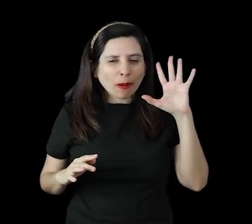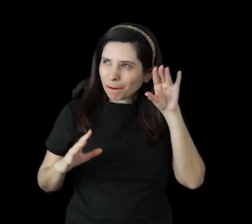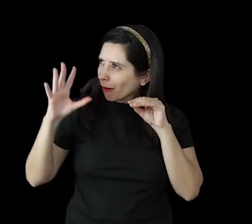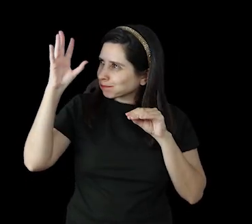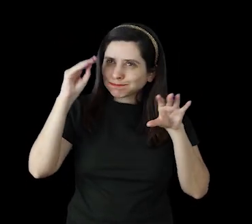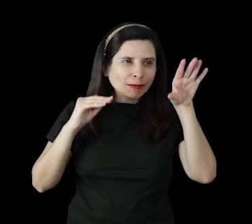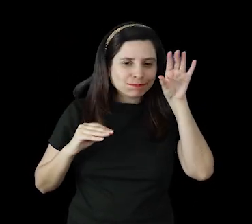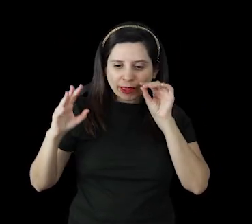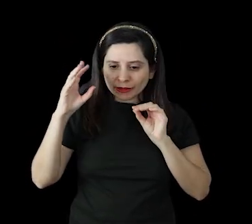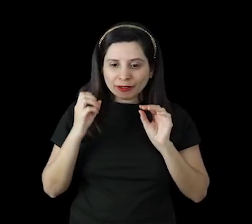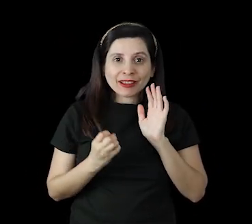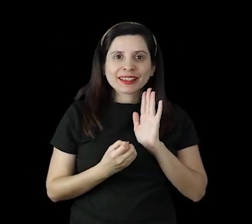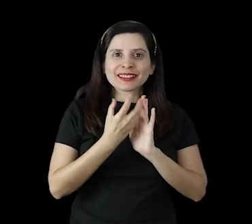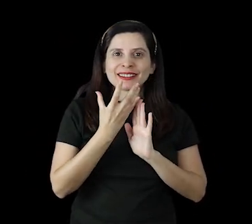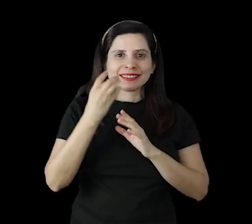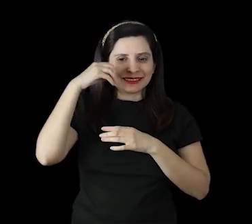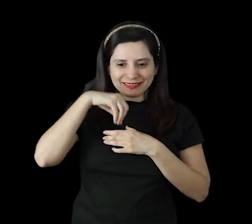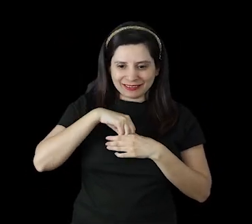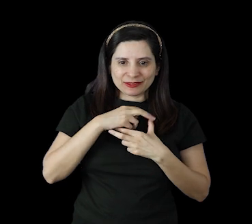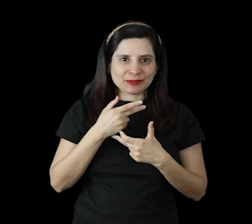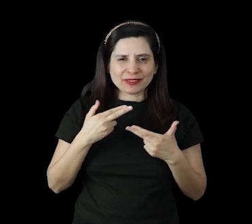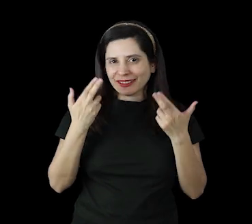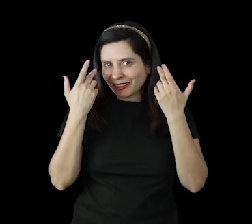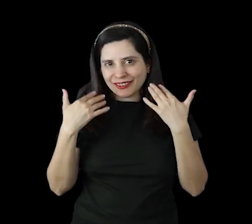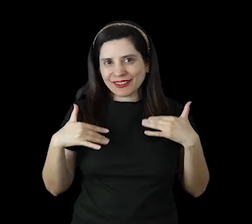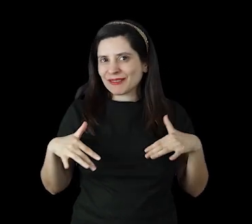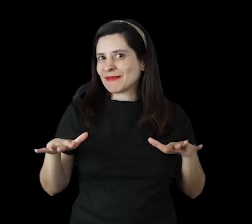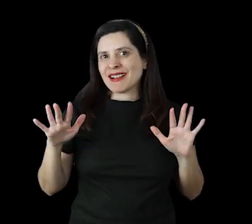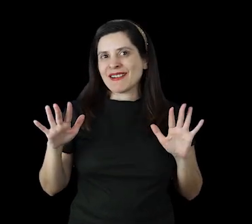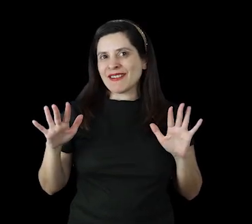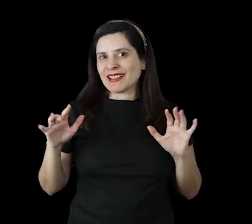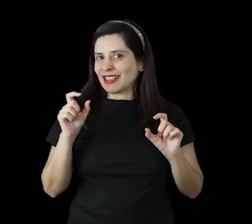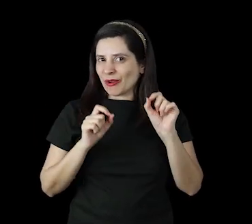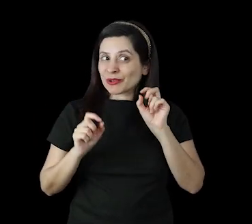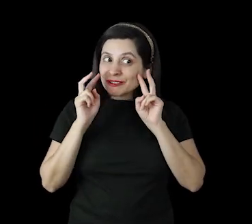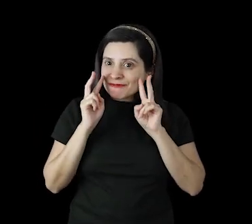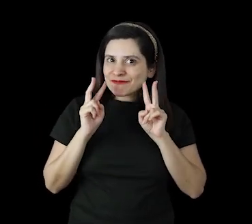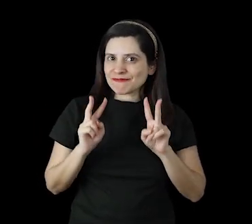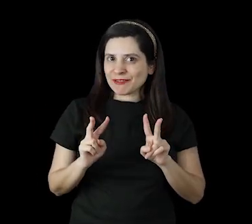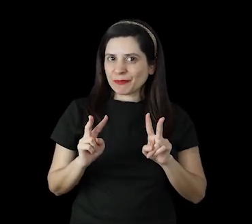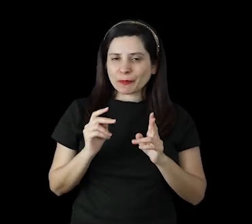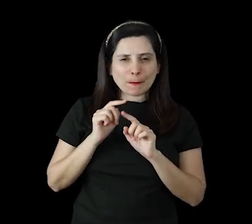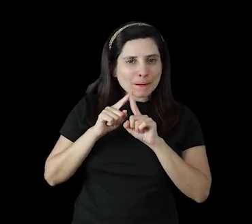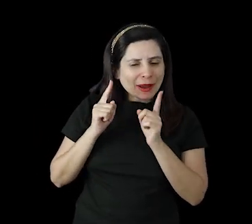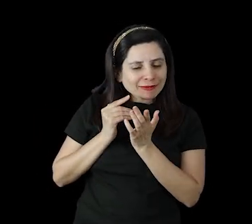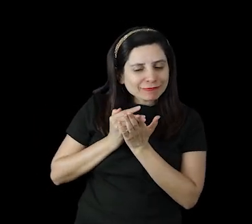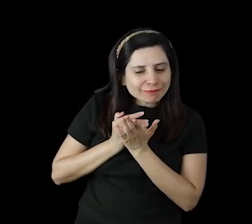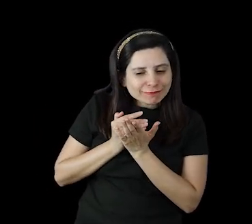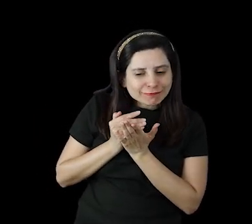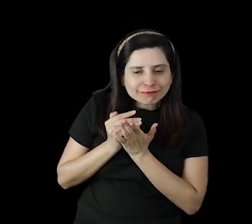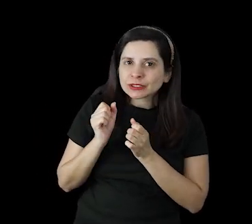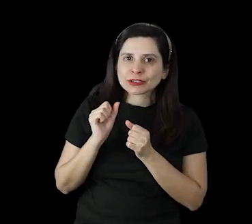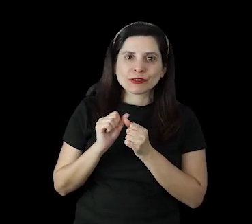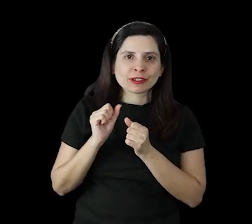mais dentro de algumas coisas, porque é normal, é aquilo que você vê. Mas eu, inicialmente, eu não